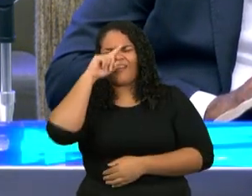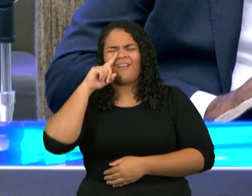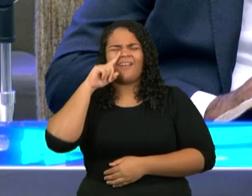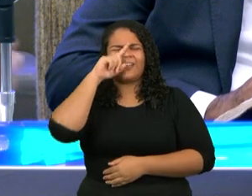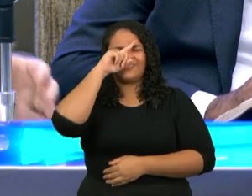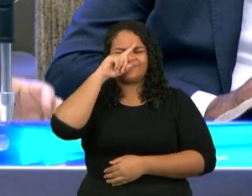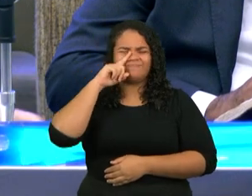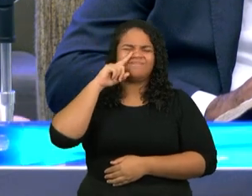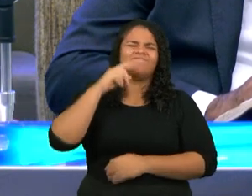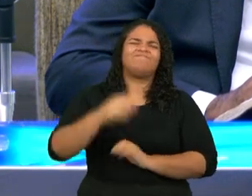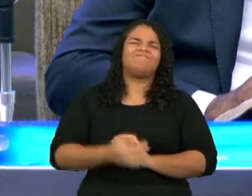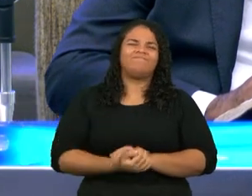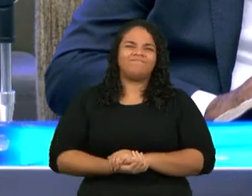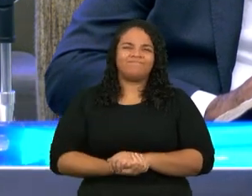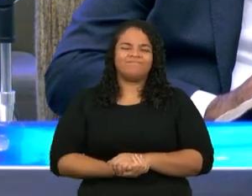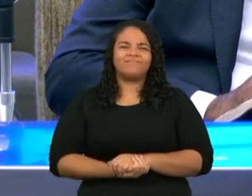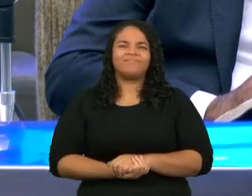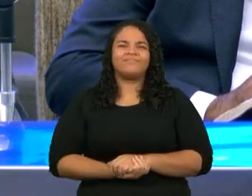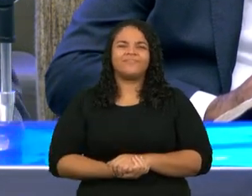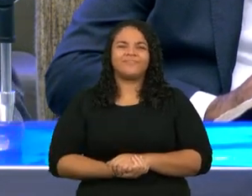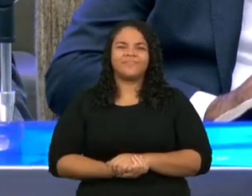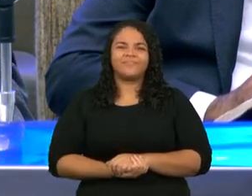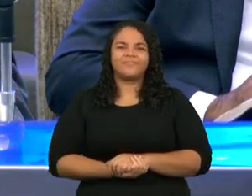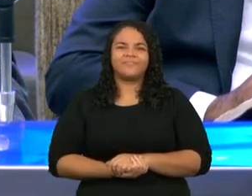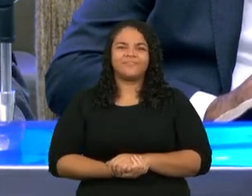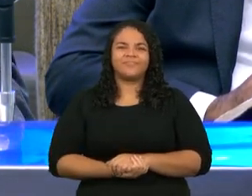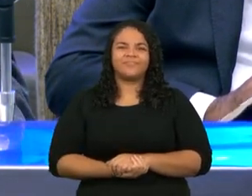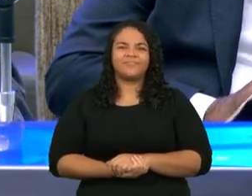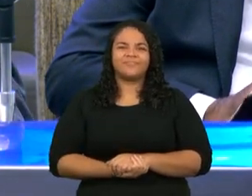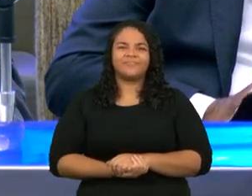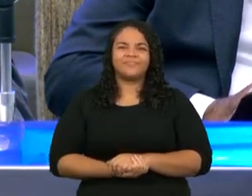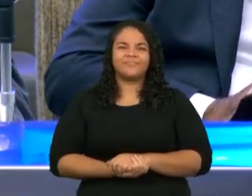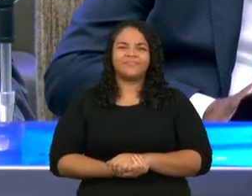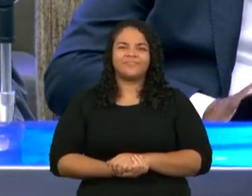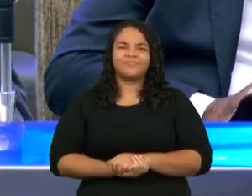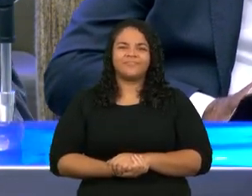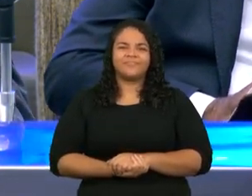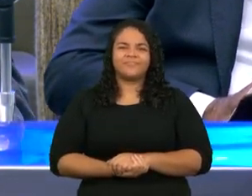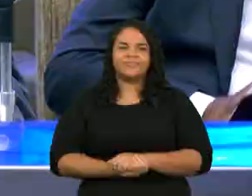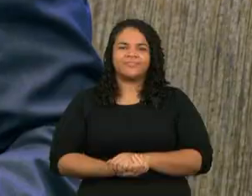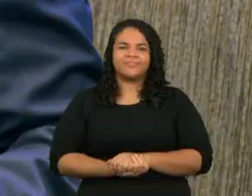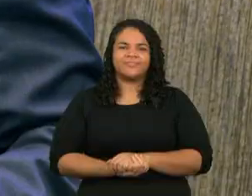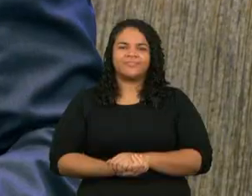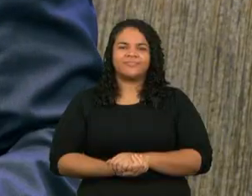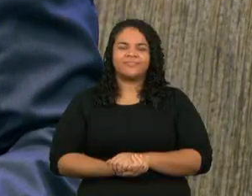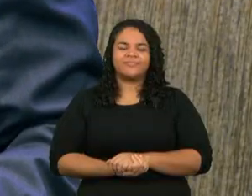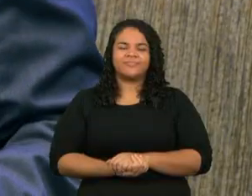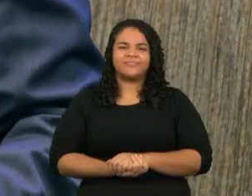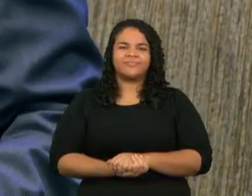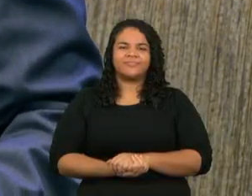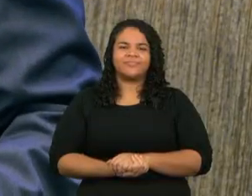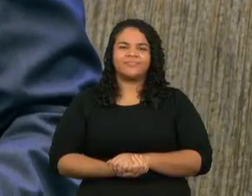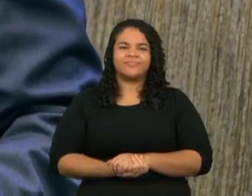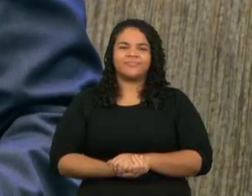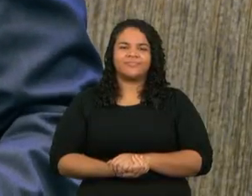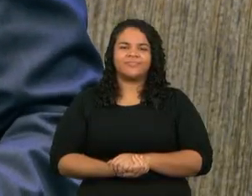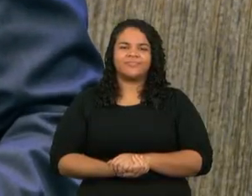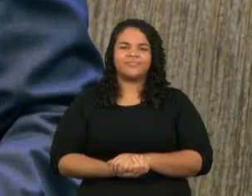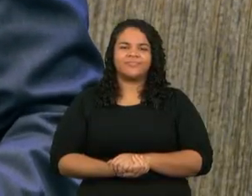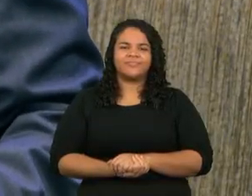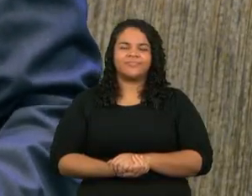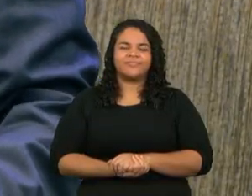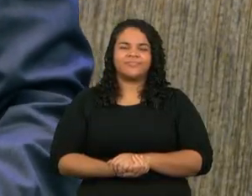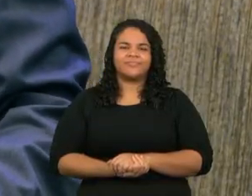no Jardim do Éden nós entendemos de que a primeira família é todo Jardim do